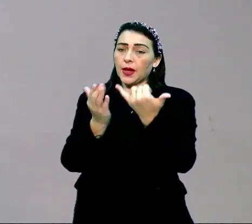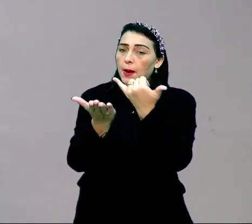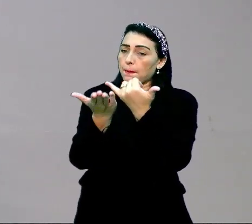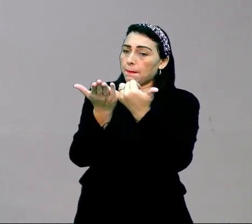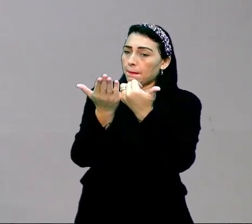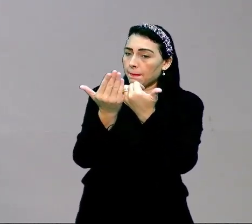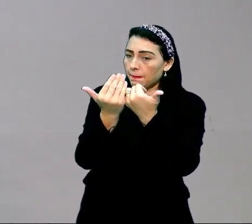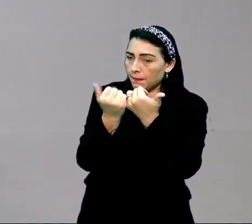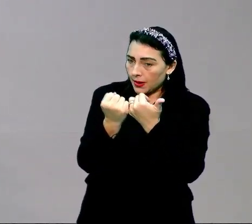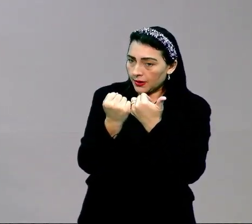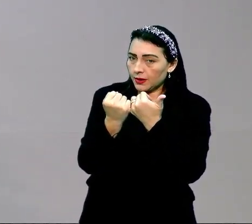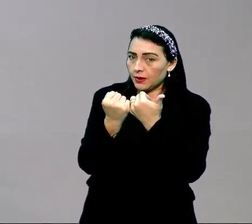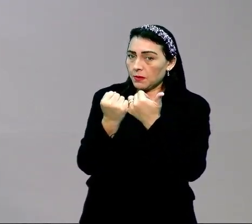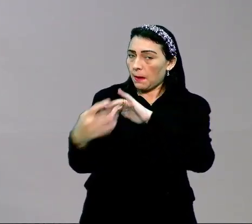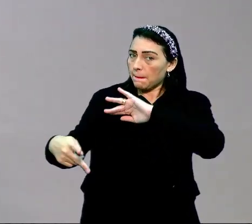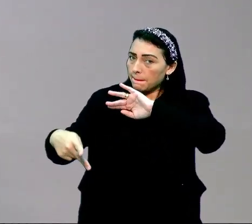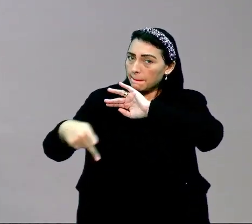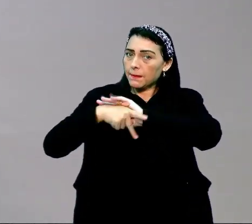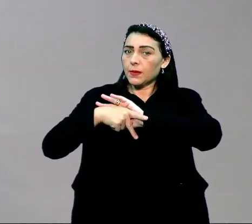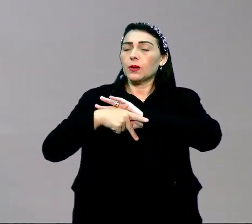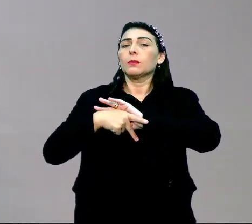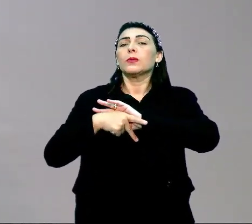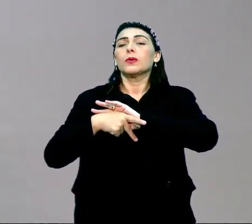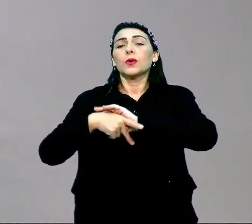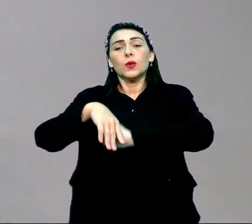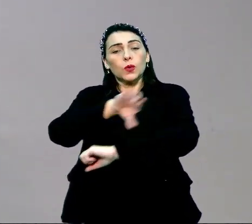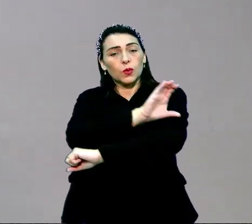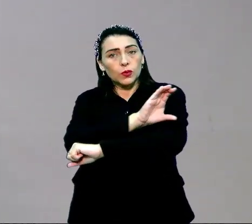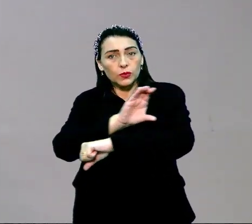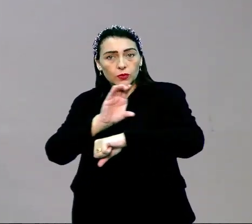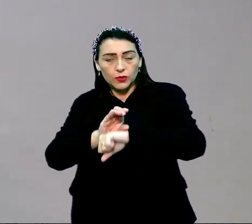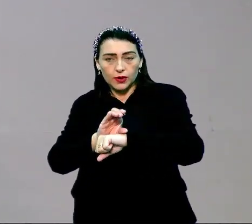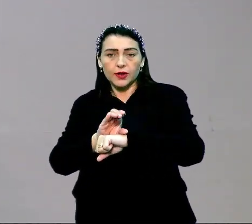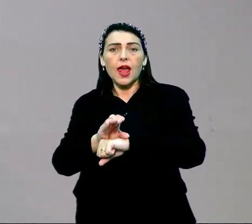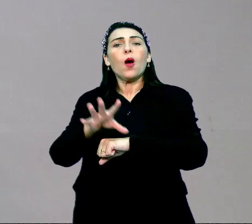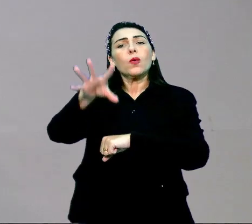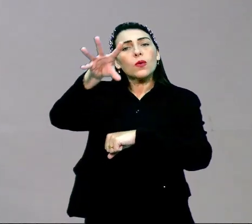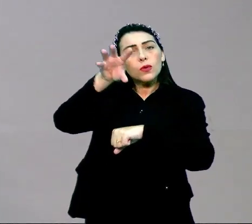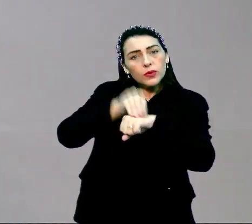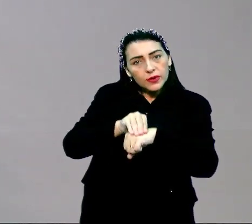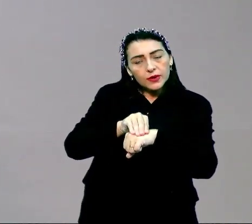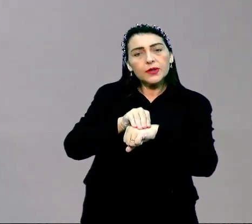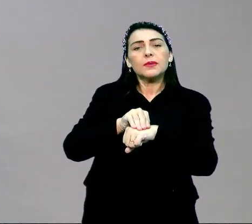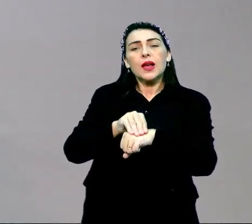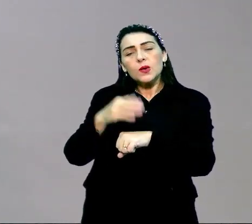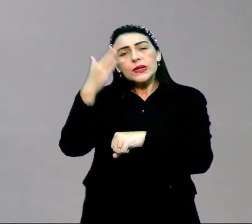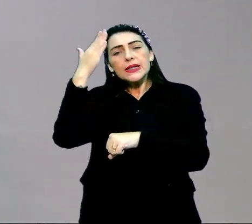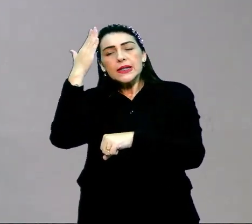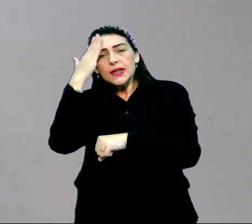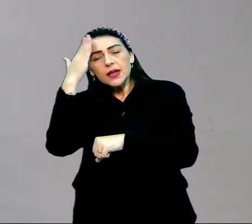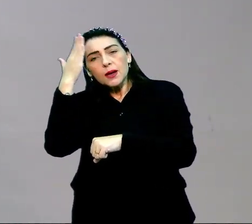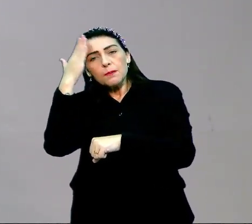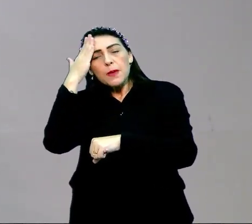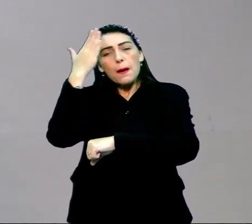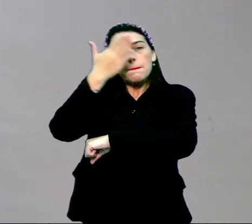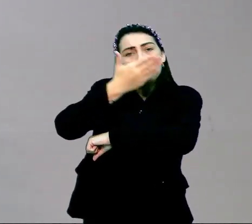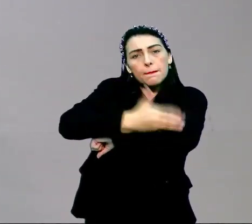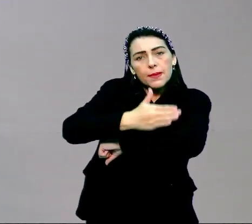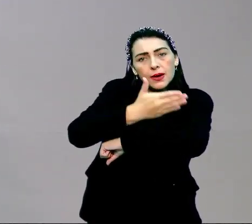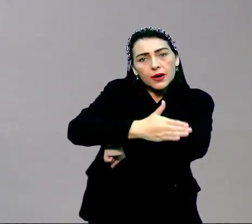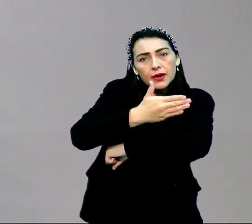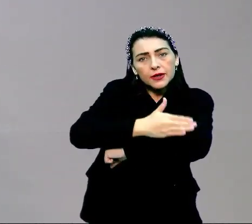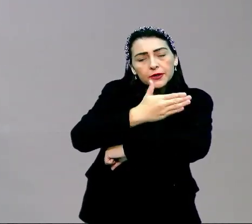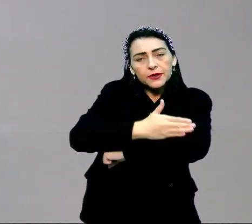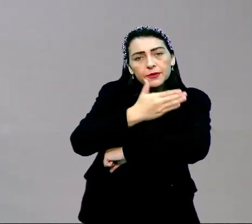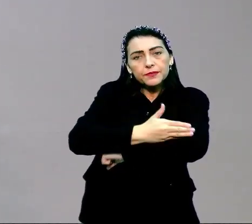patrimônio. Patrimônio é aquilo que pertence. Cultural porque é aquele conhecimento, é aquele saber, é aquela prática